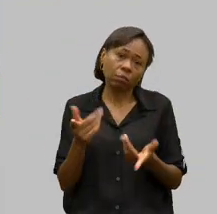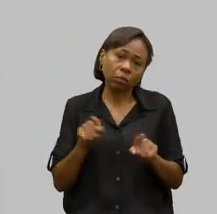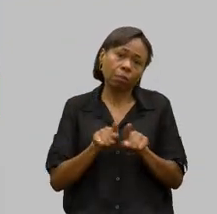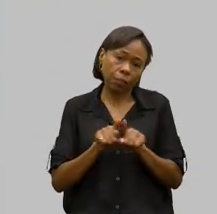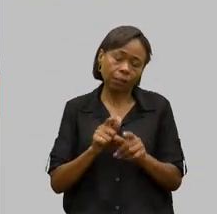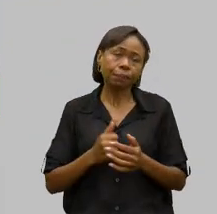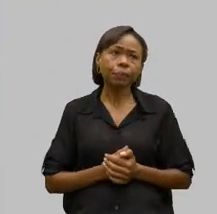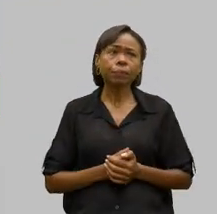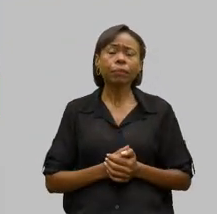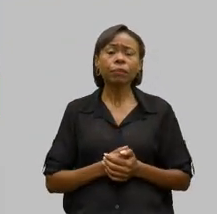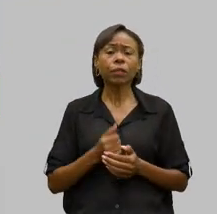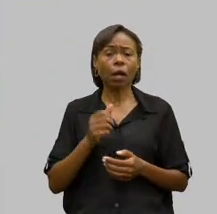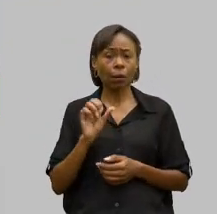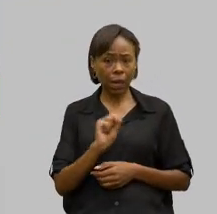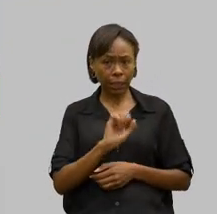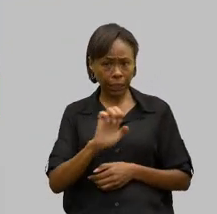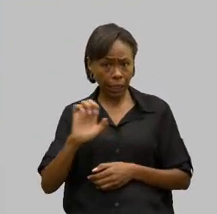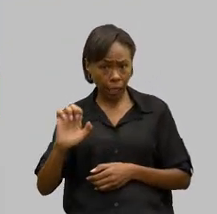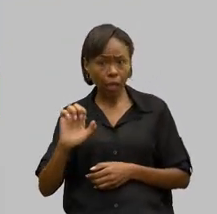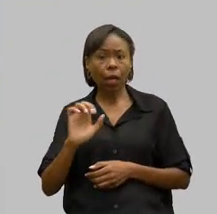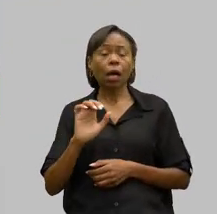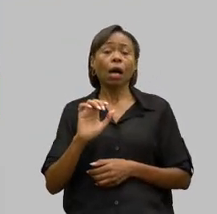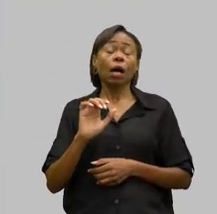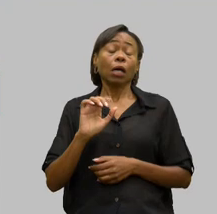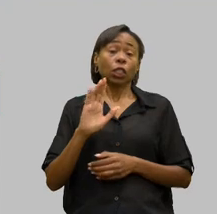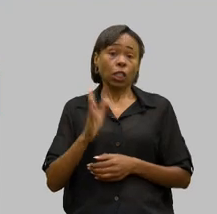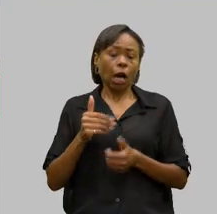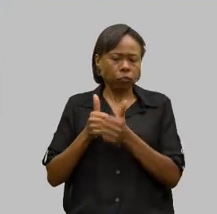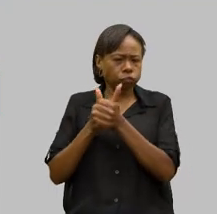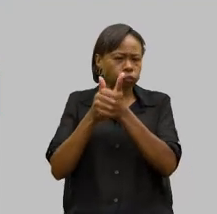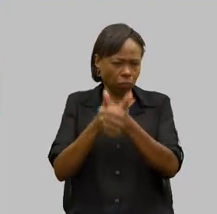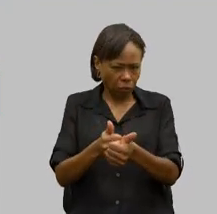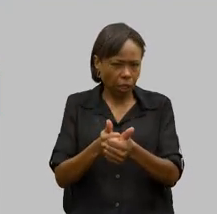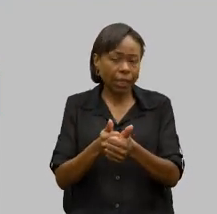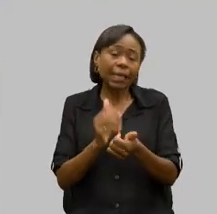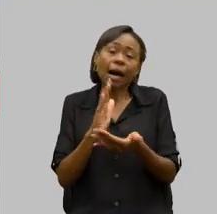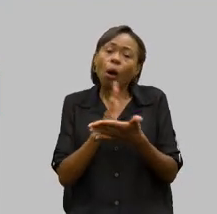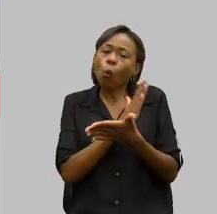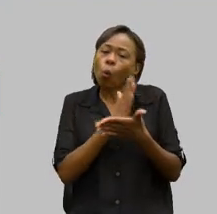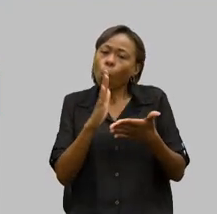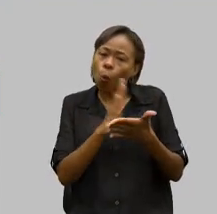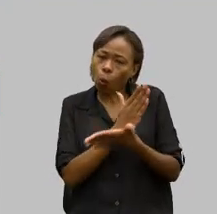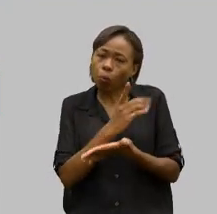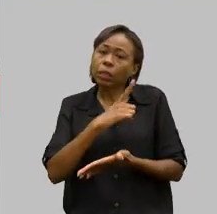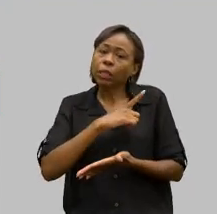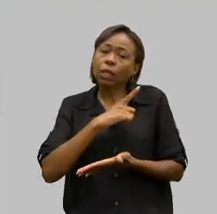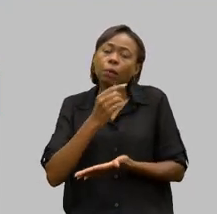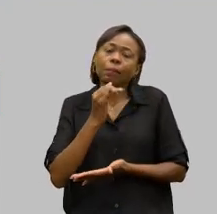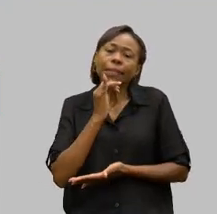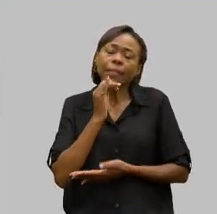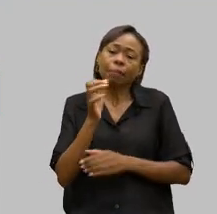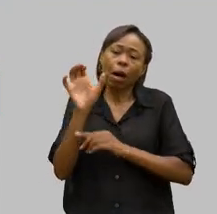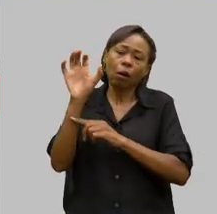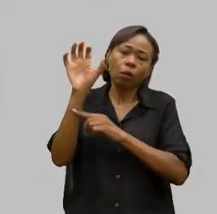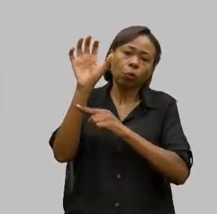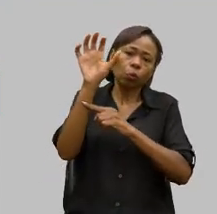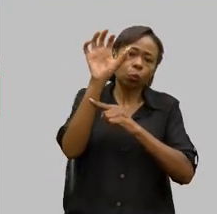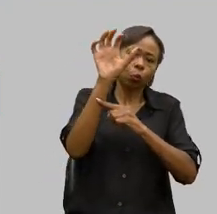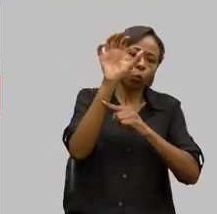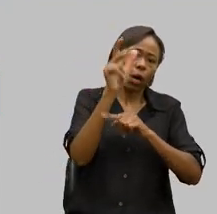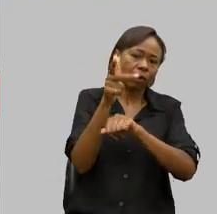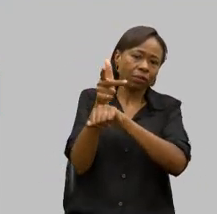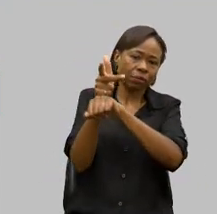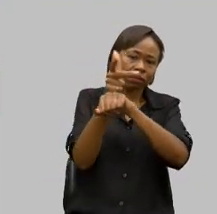Secretaria do Estado de Educação acompanha, já temos algumas práticas que já fazemos, que são as câmeras de vigilância, todas as nossas escolas possuem,